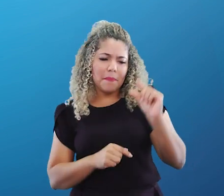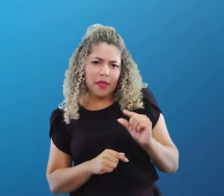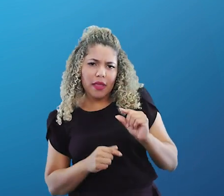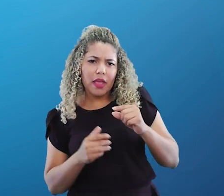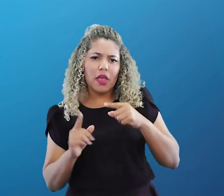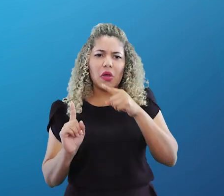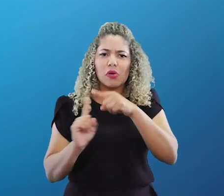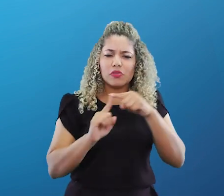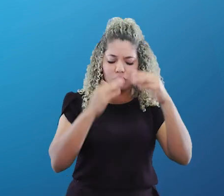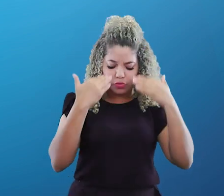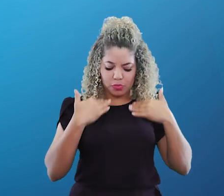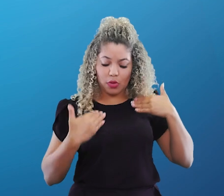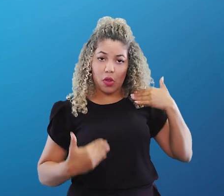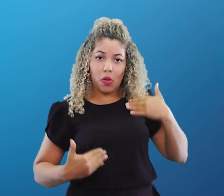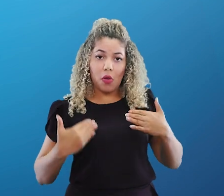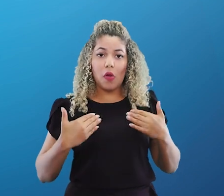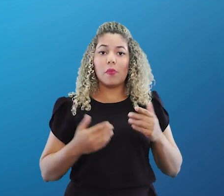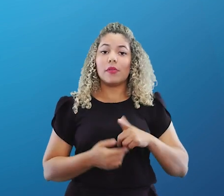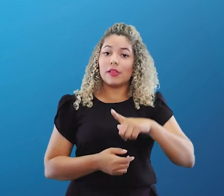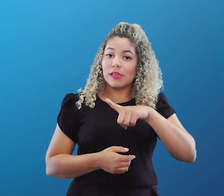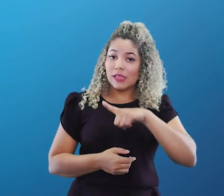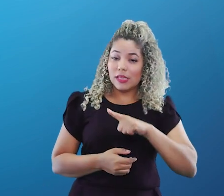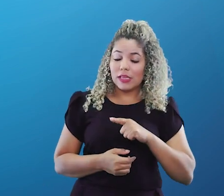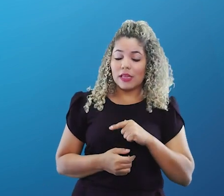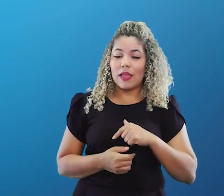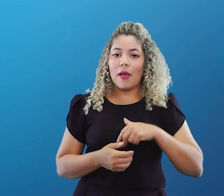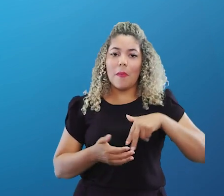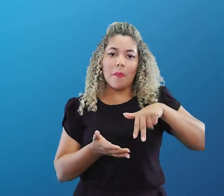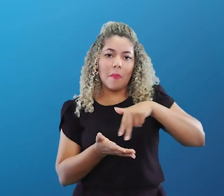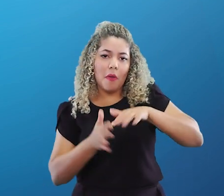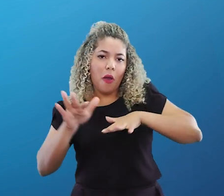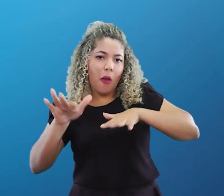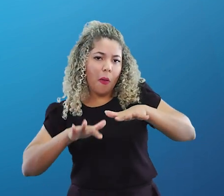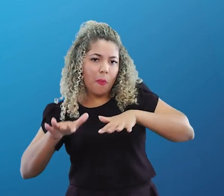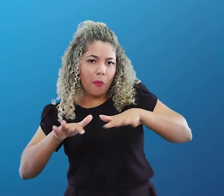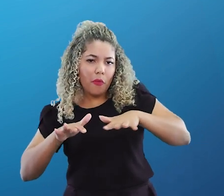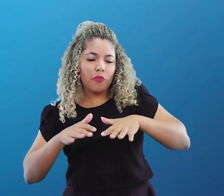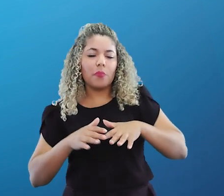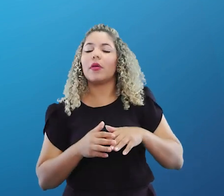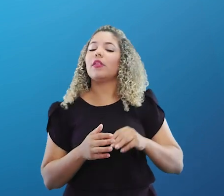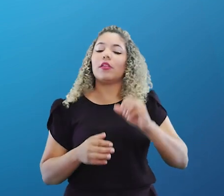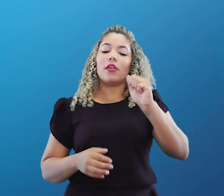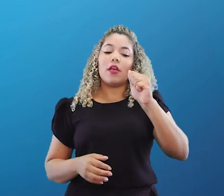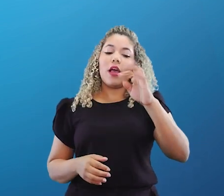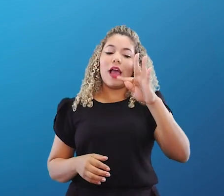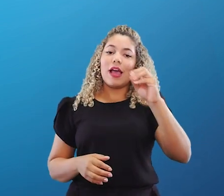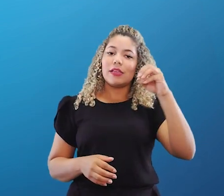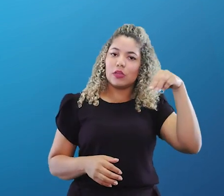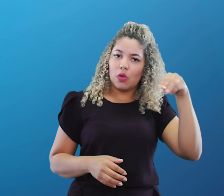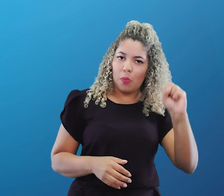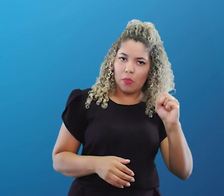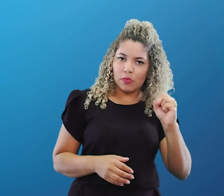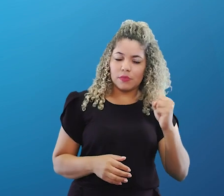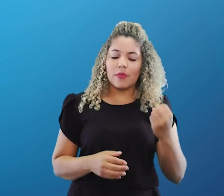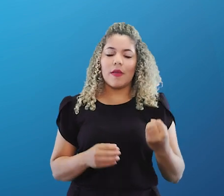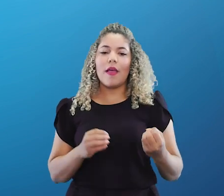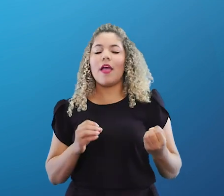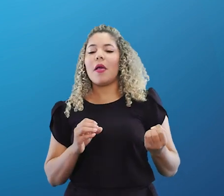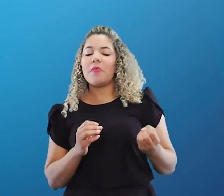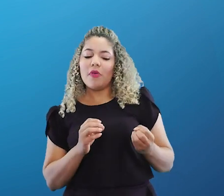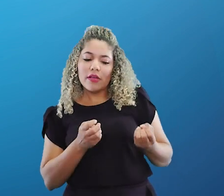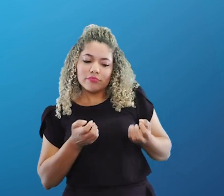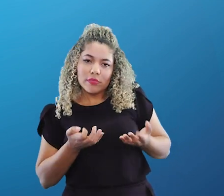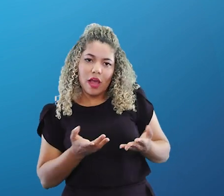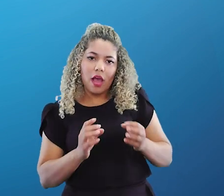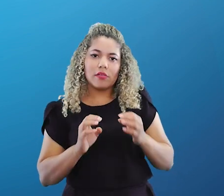então algum tipo de corpo, com a agitação desses átomos, com a agitação dessas moléculas, vai